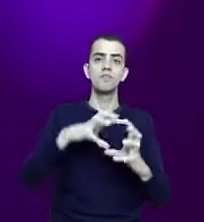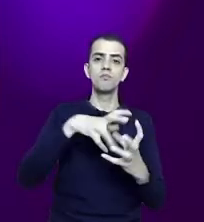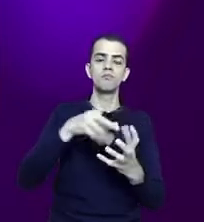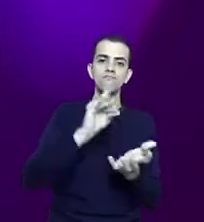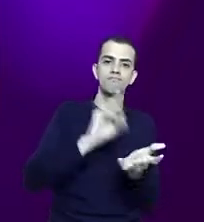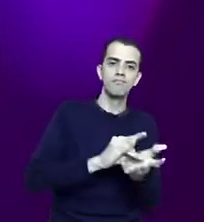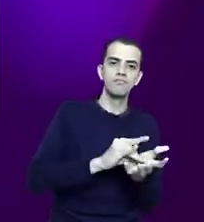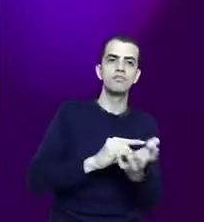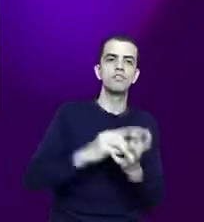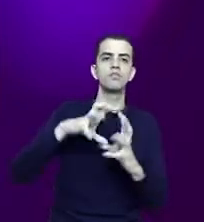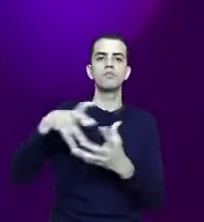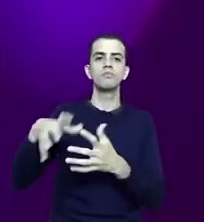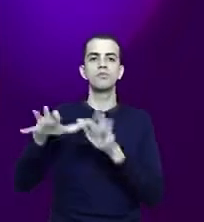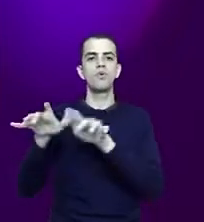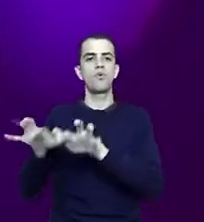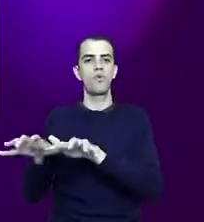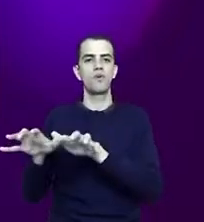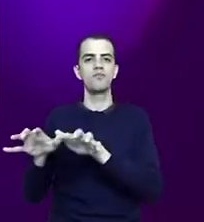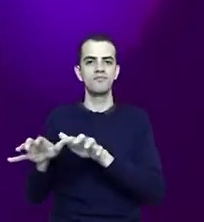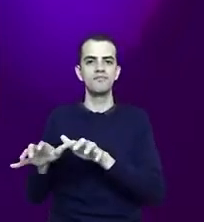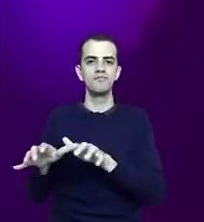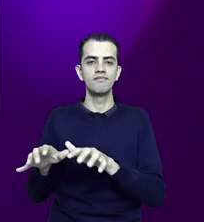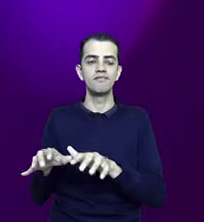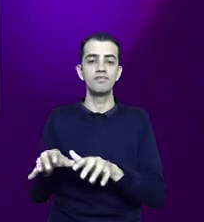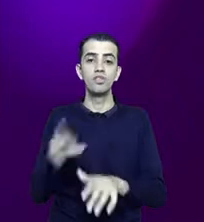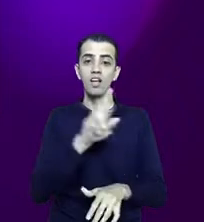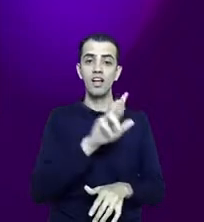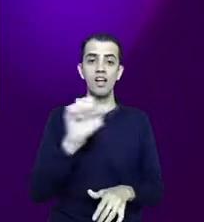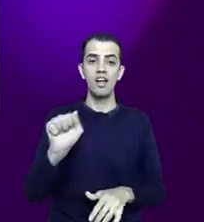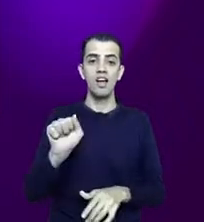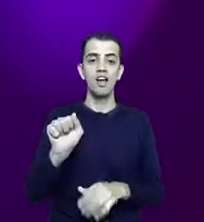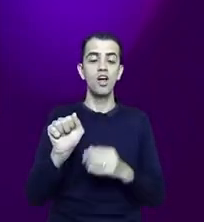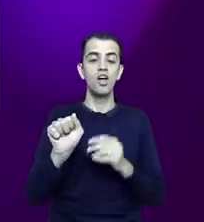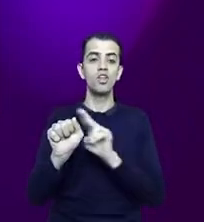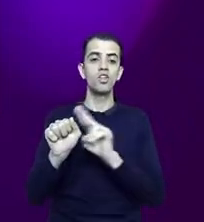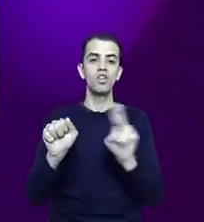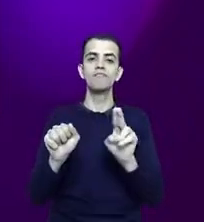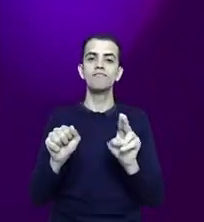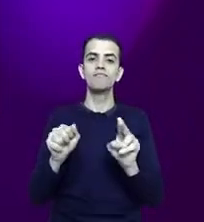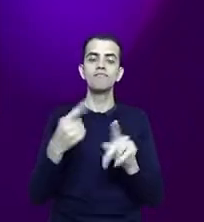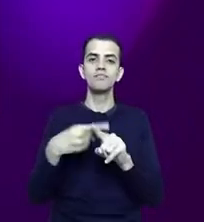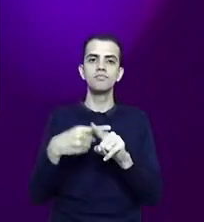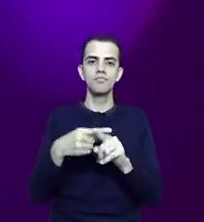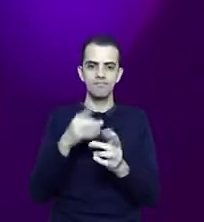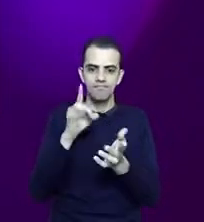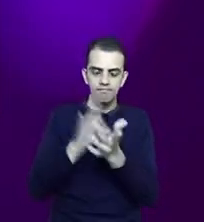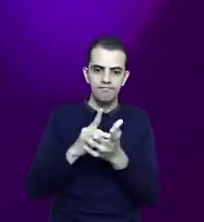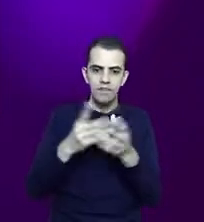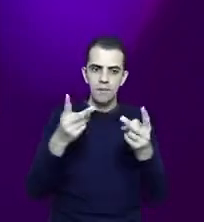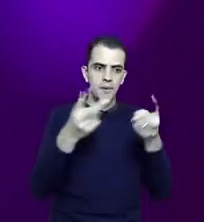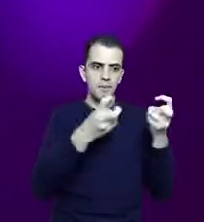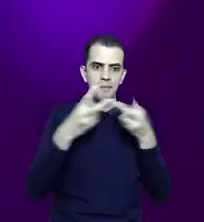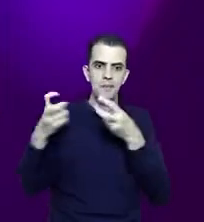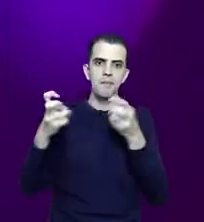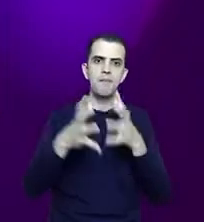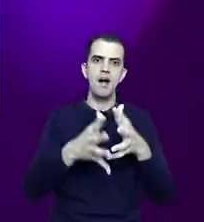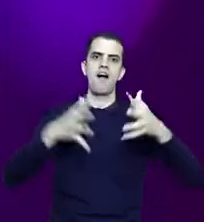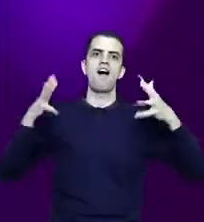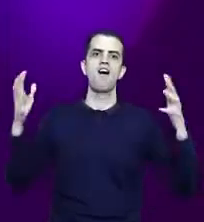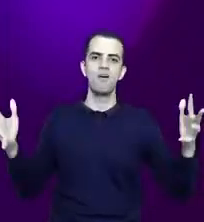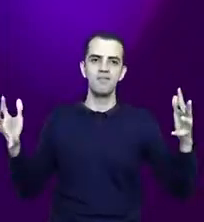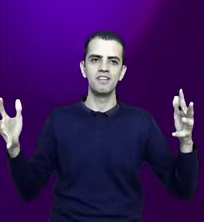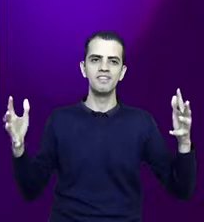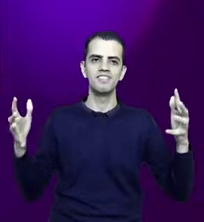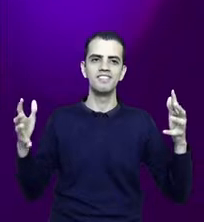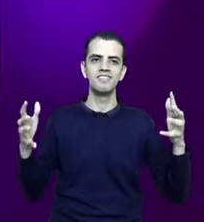mundo gerado para o computador. Na verdade, esse nome vem dela porque ela aumenta a realidade, a percepção da realidade. Existem